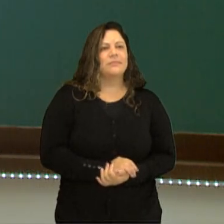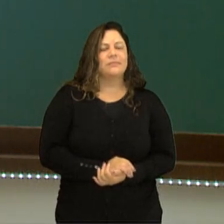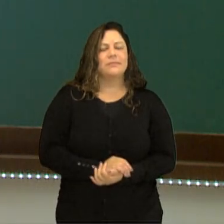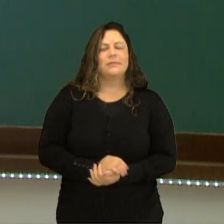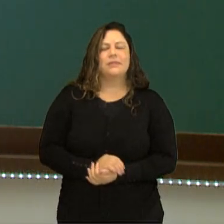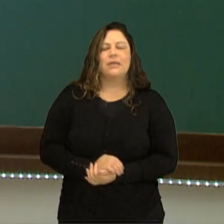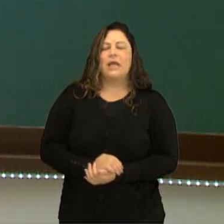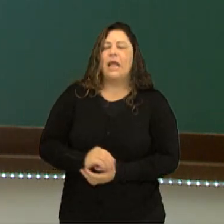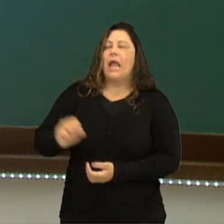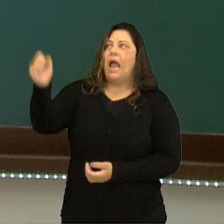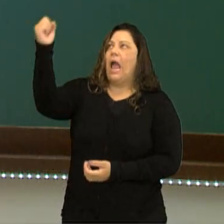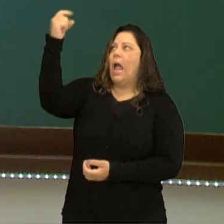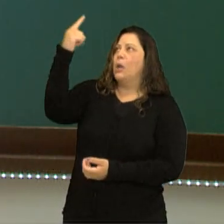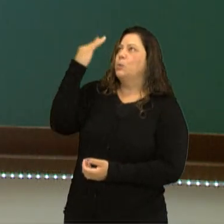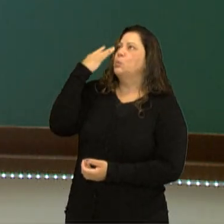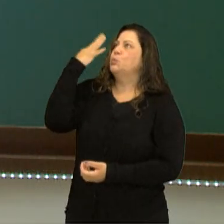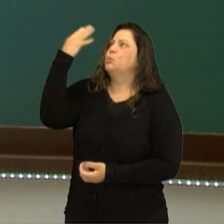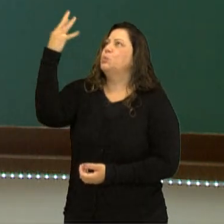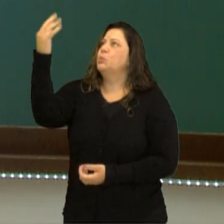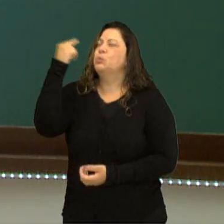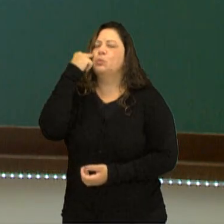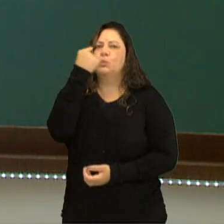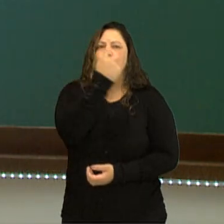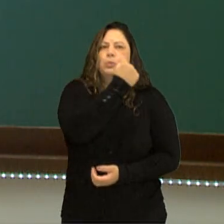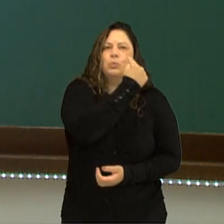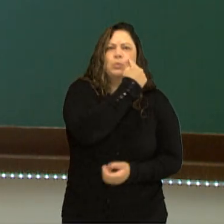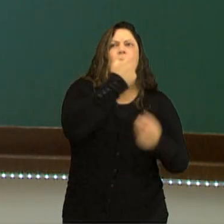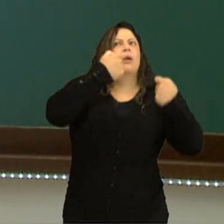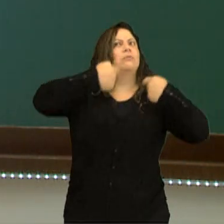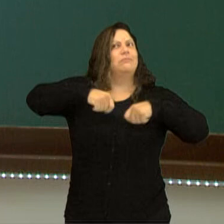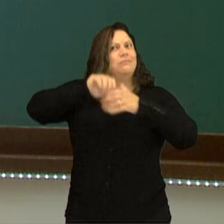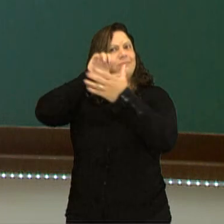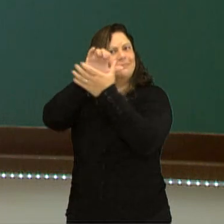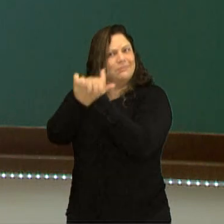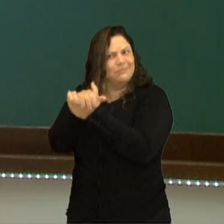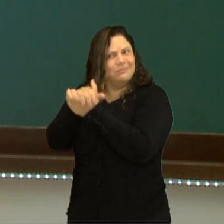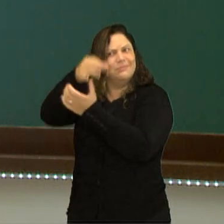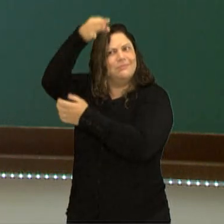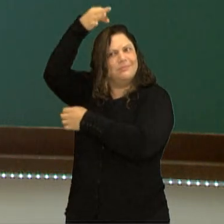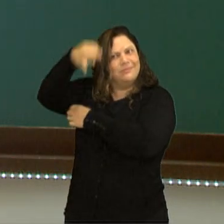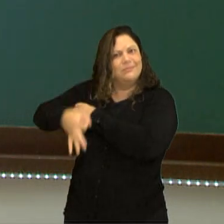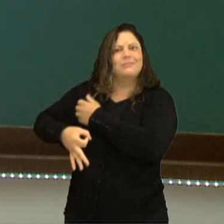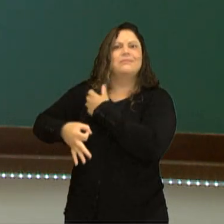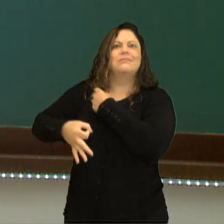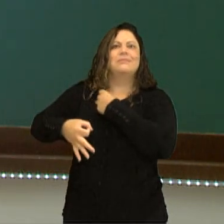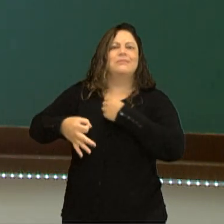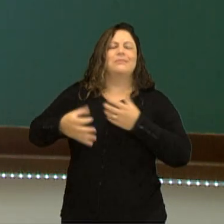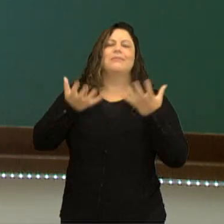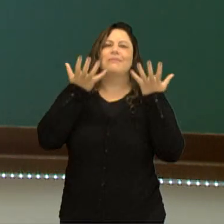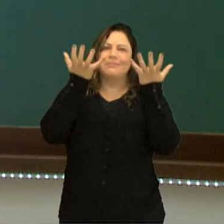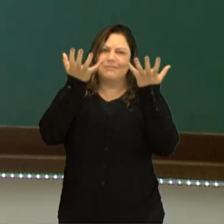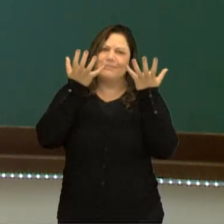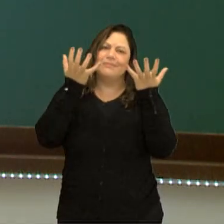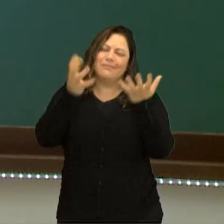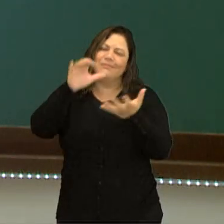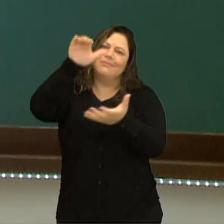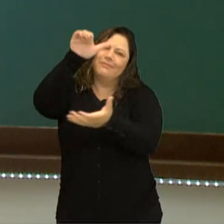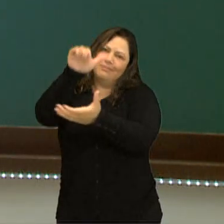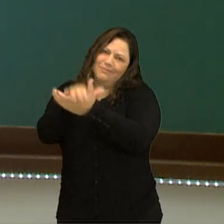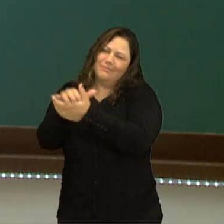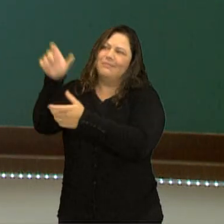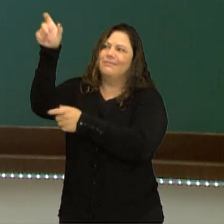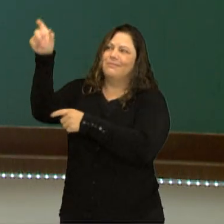dos olhos meus precisa se casar, ele mostra um sentimento de certeza, que ele quer se casar com